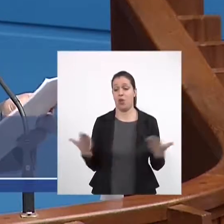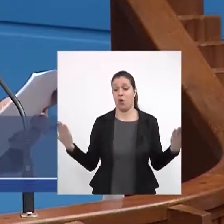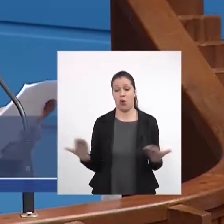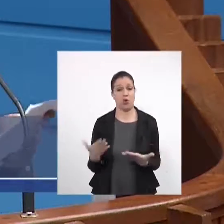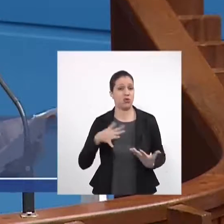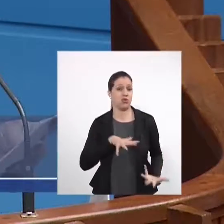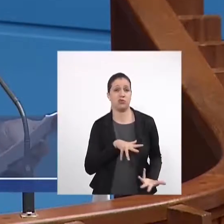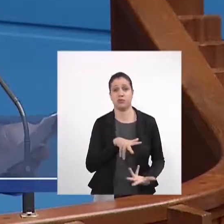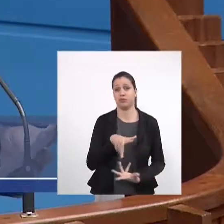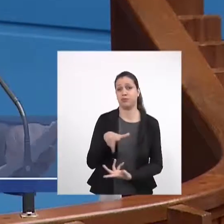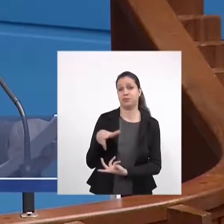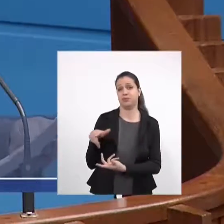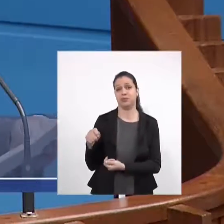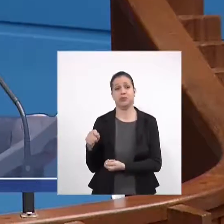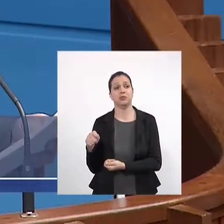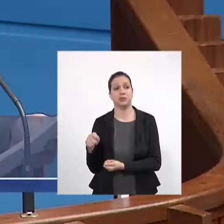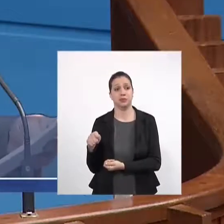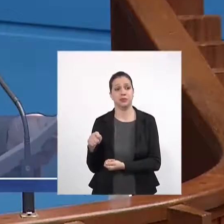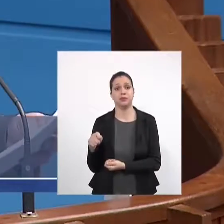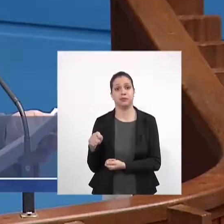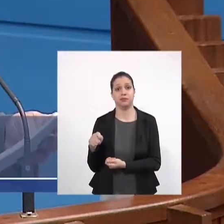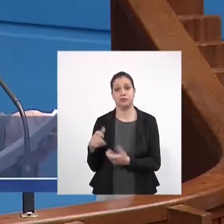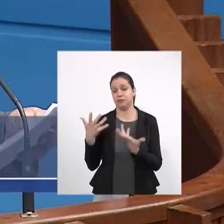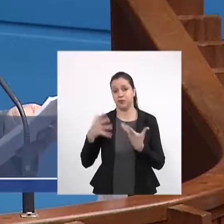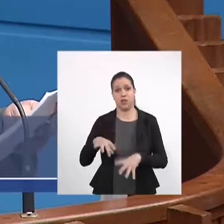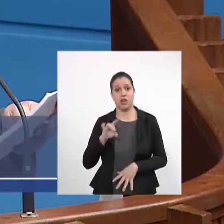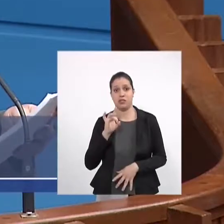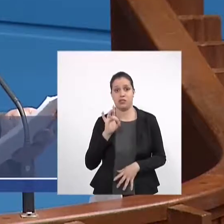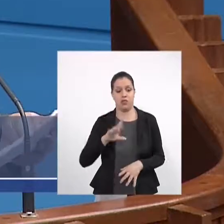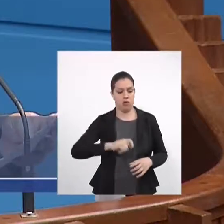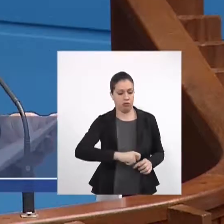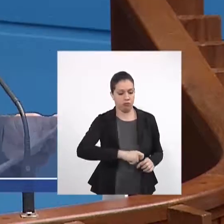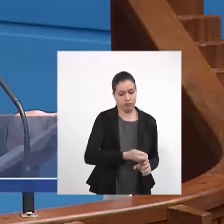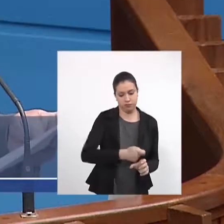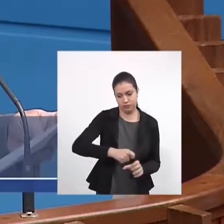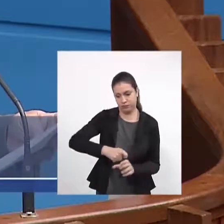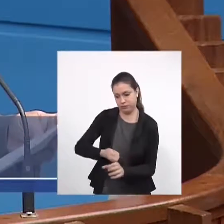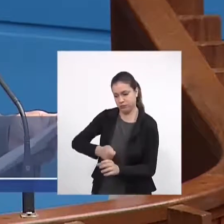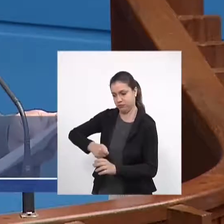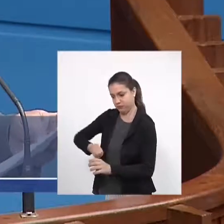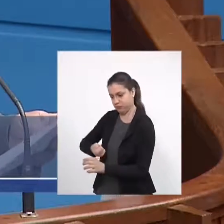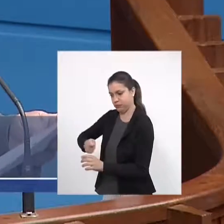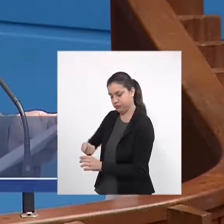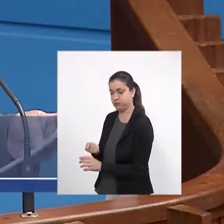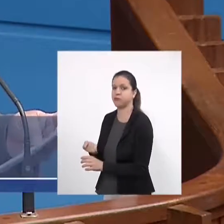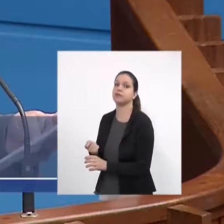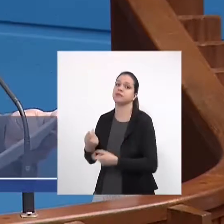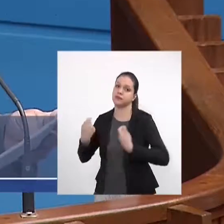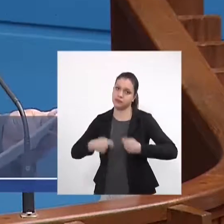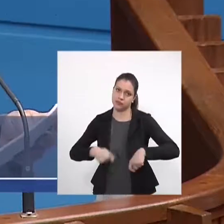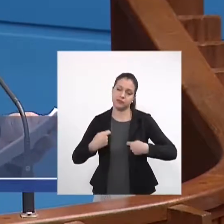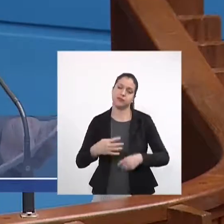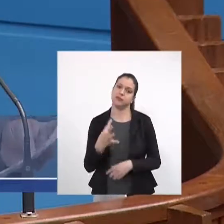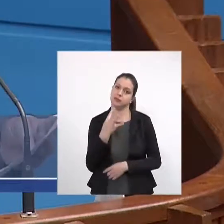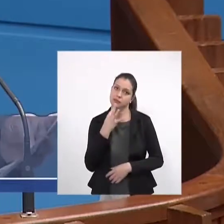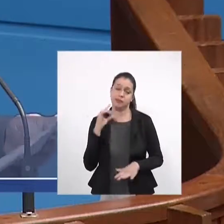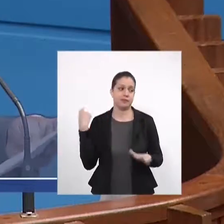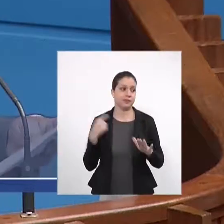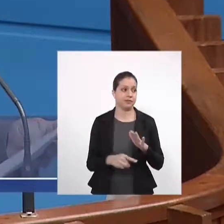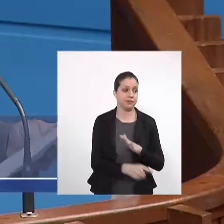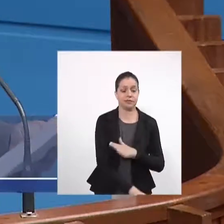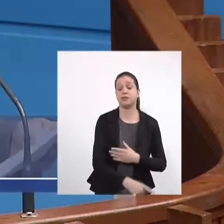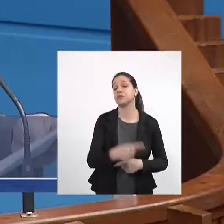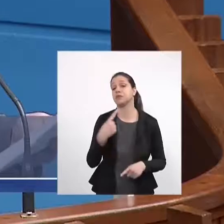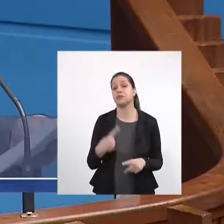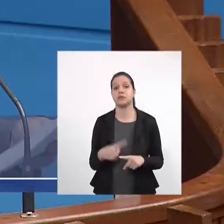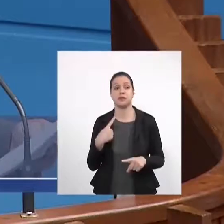está a exigir mais do que apertar parafusos, ou seja, é preciso conhecer os fundamentos do porquê se